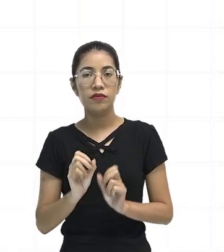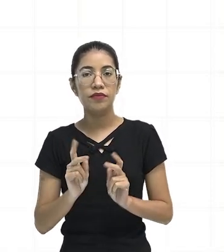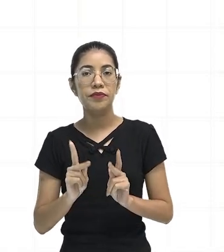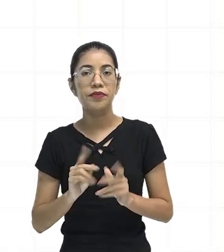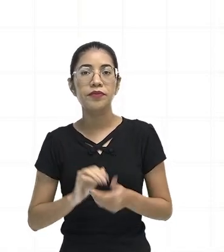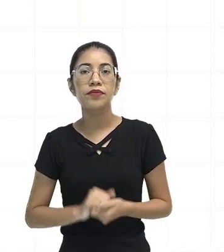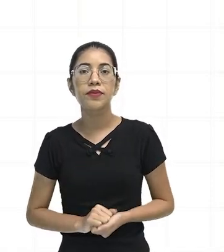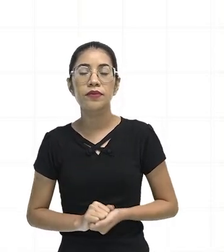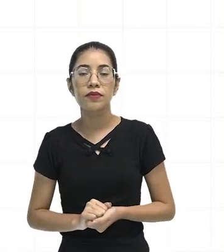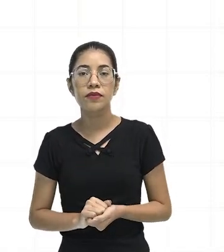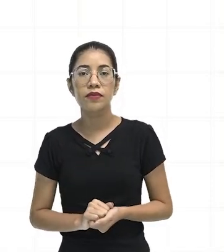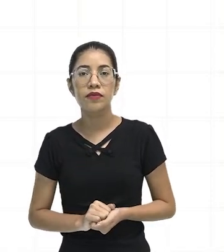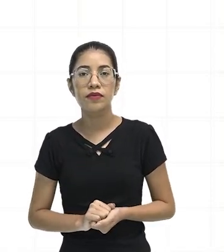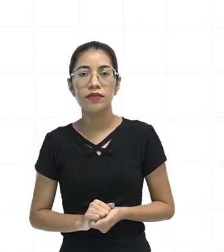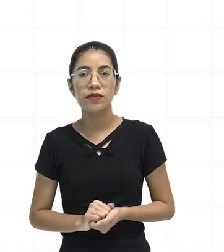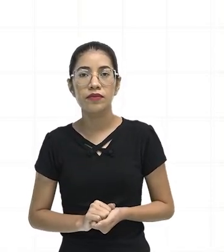Belezinha?